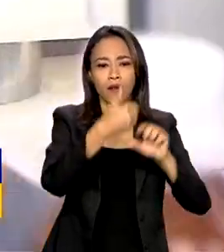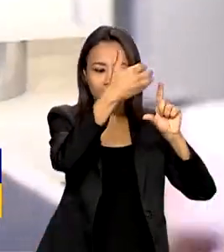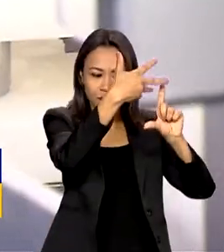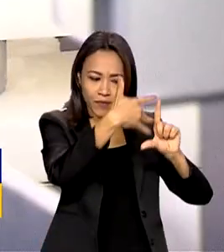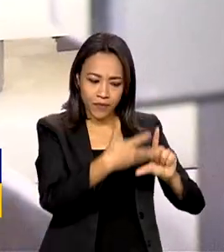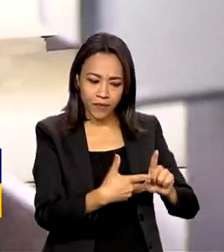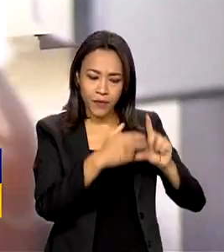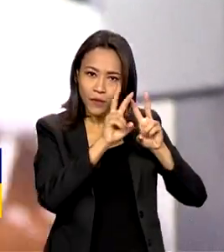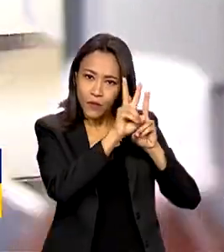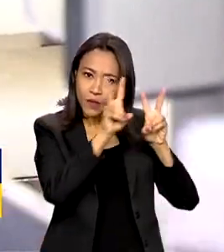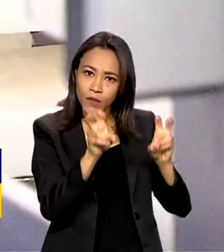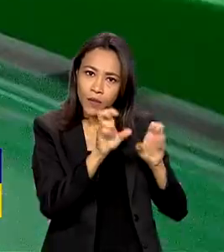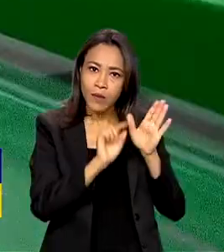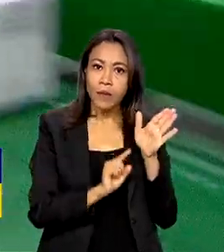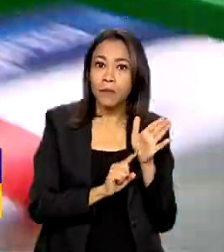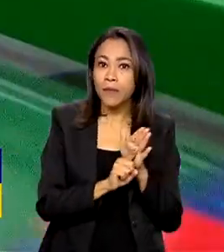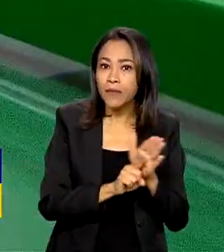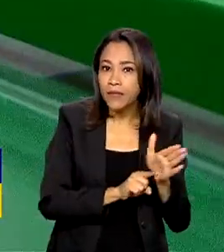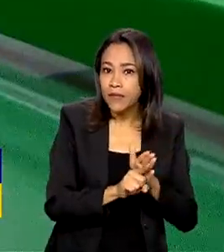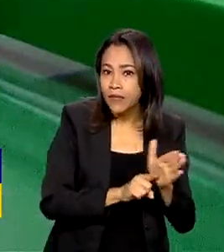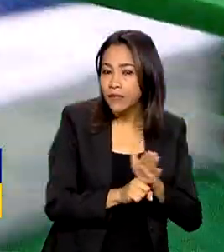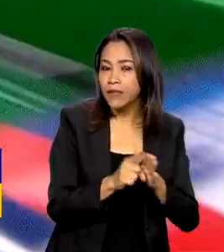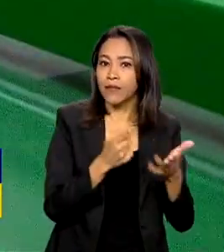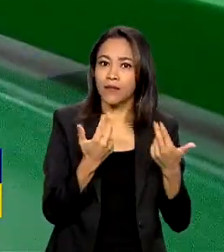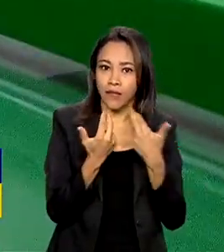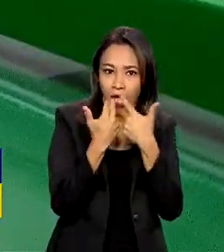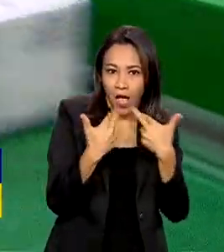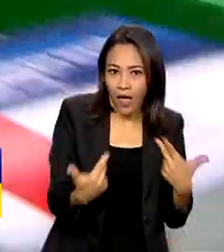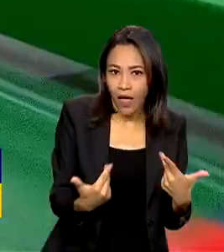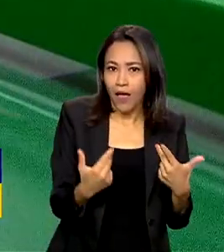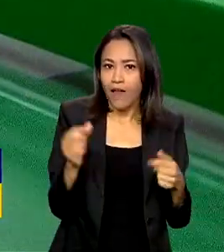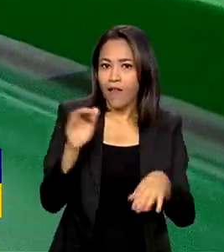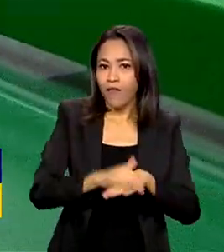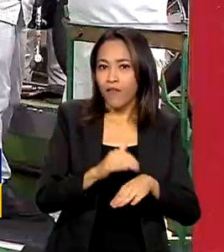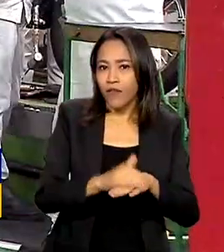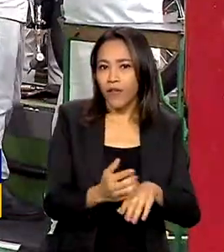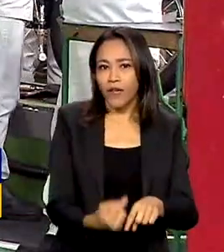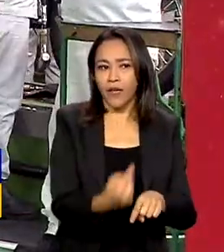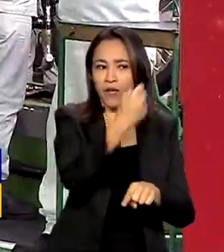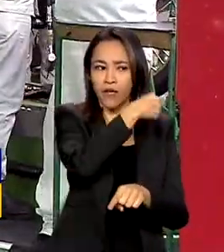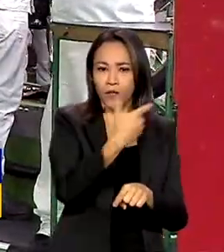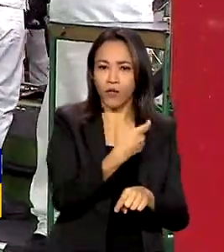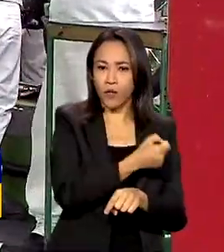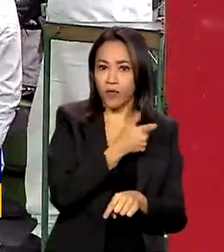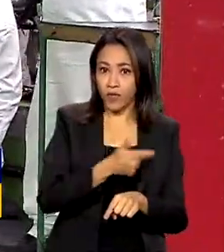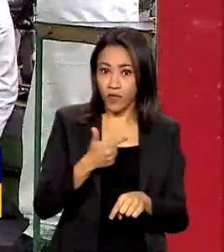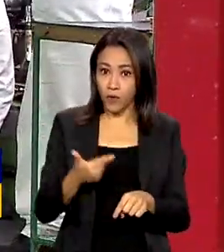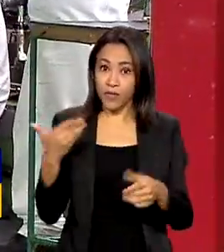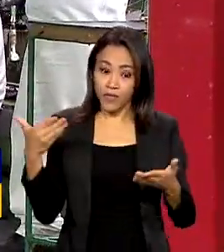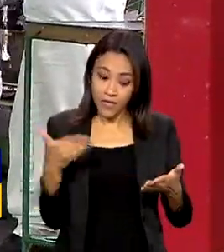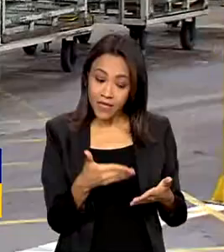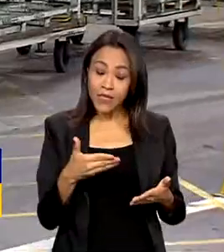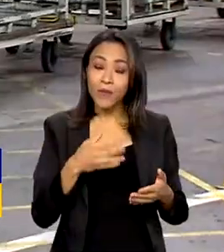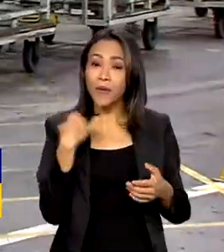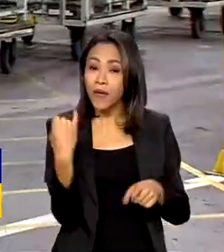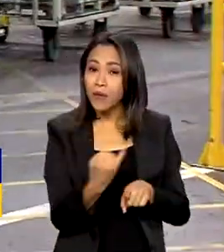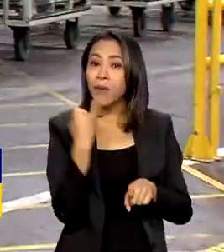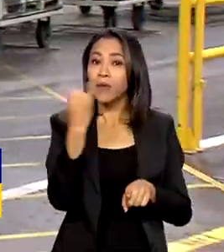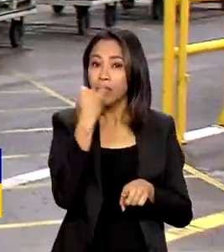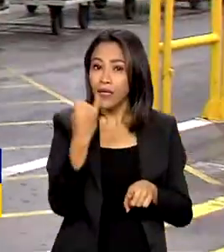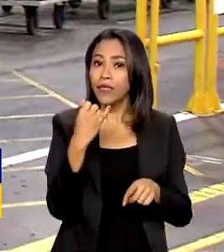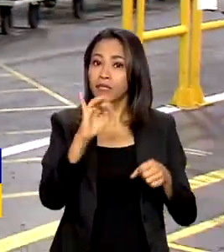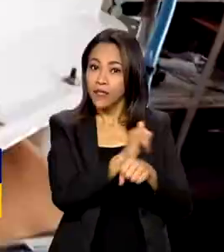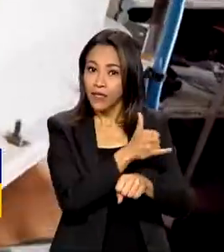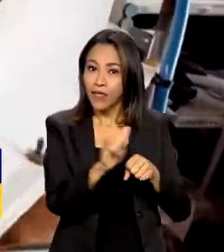em pesquisa, desenvolvimento e inovação feitos em 2022. A medida é necessária para ter acesso